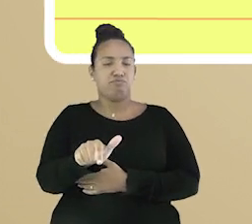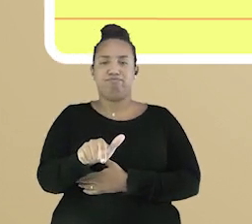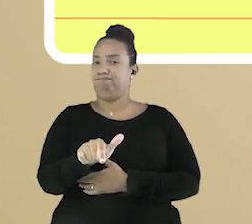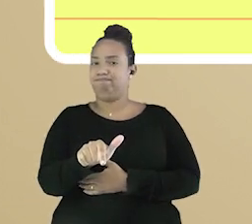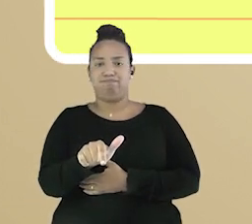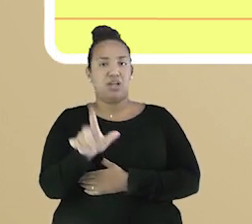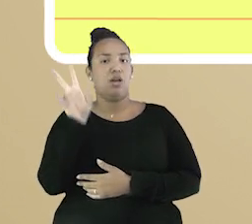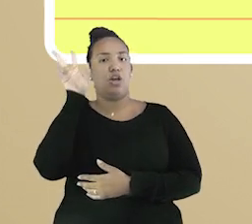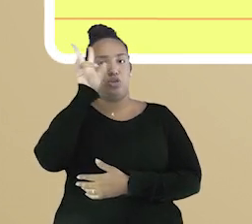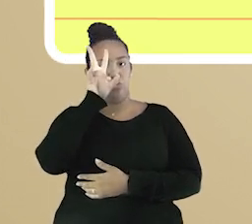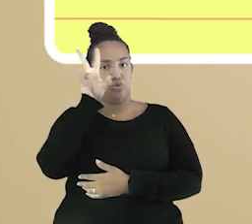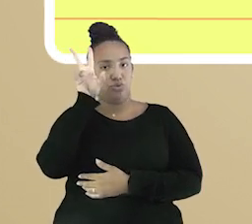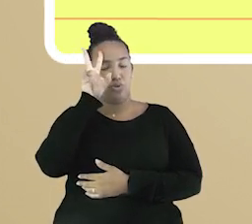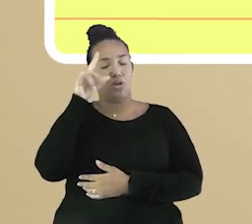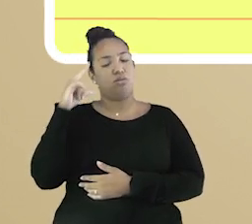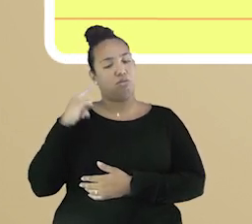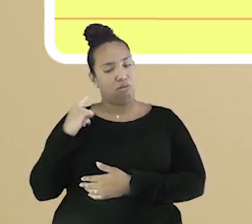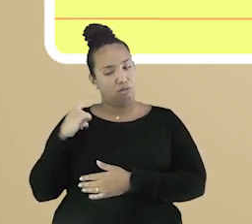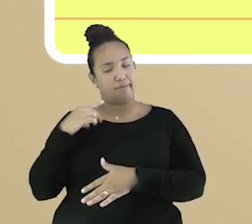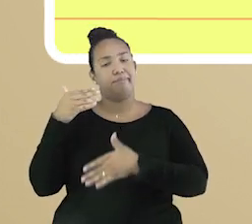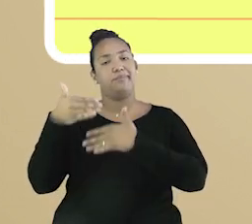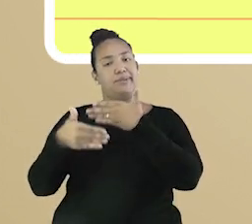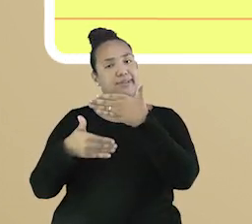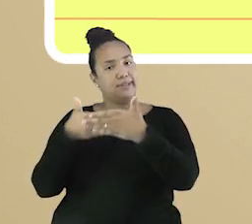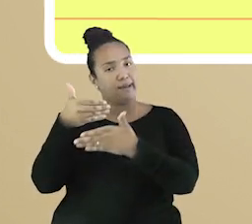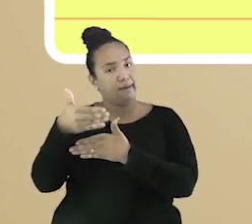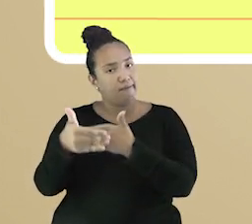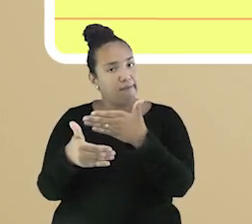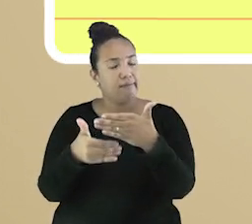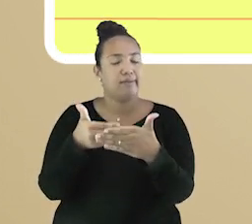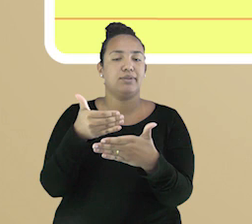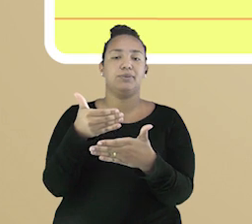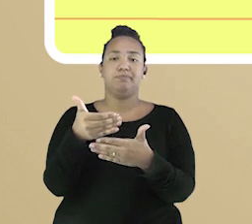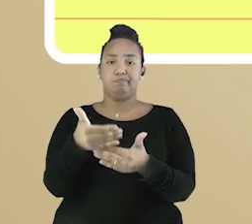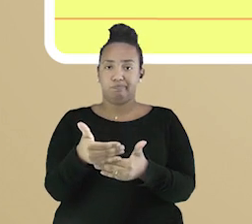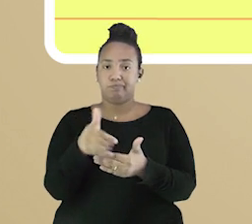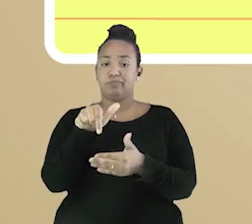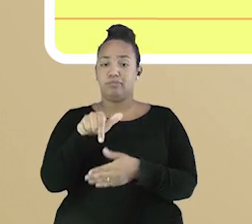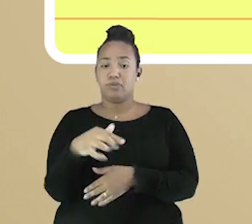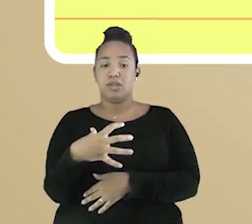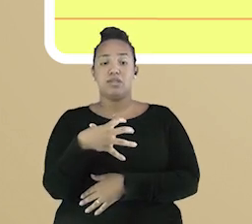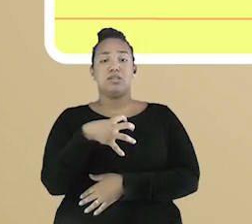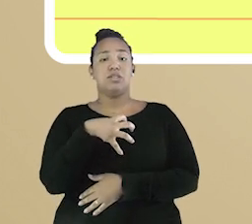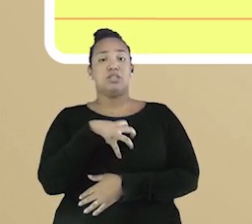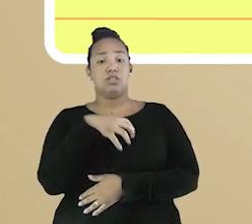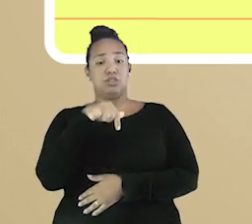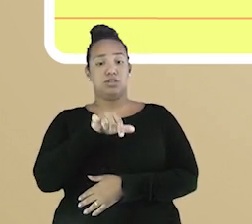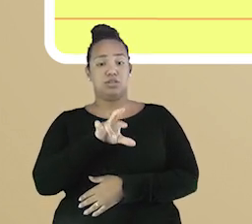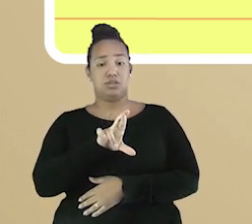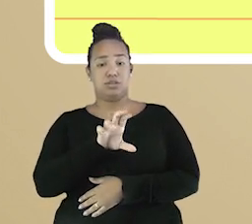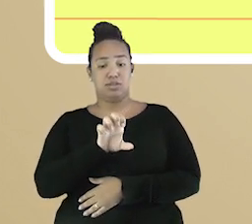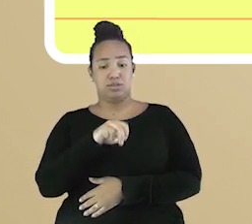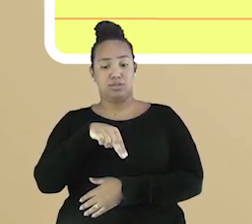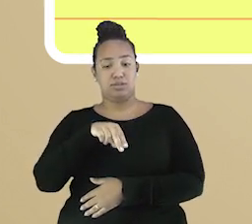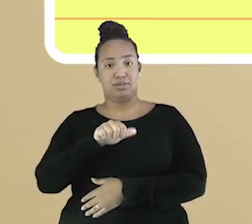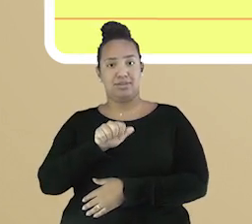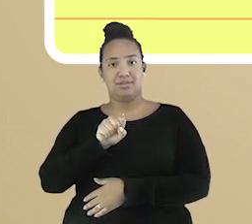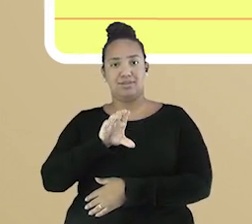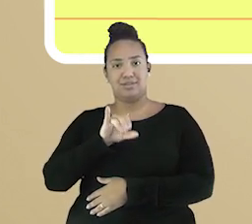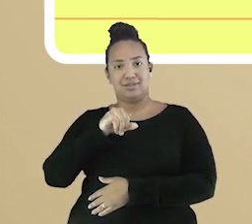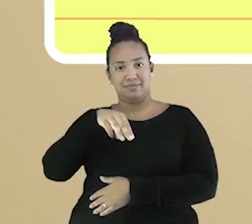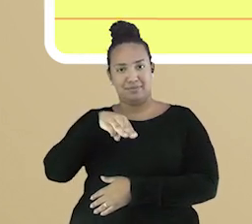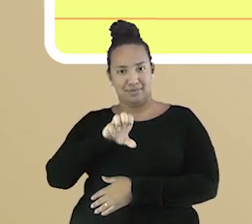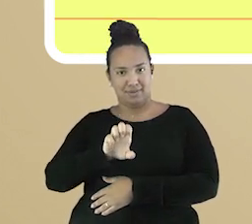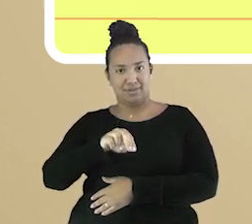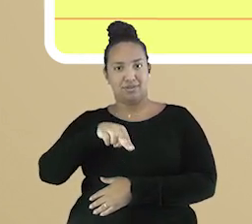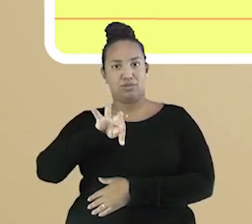história acontece através de processos, desdobramentos, e nesse sentido, o Renascimento ficou conhecido assim, pois